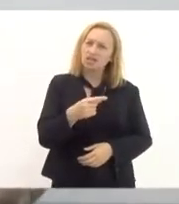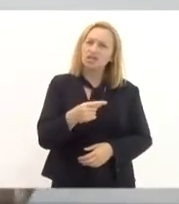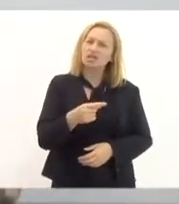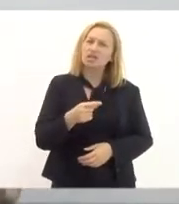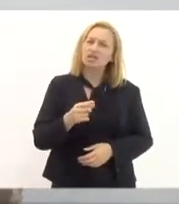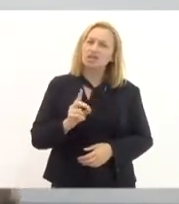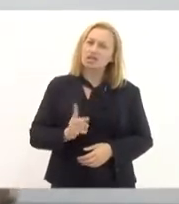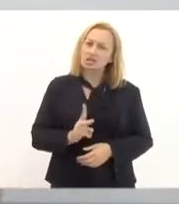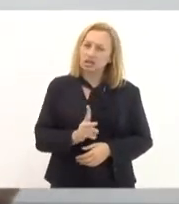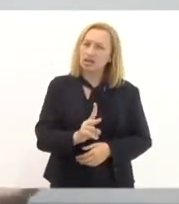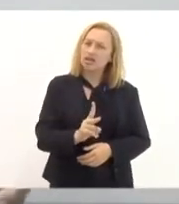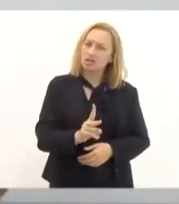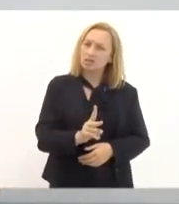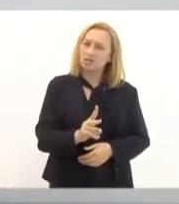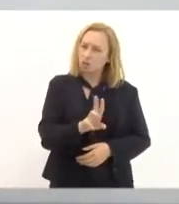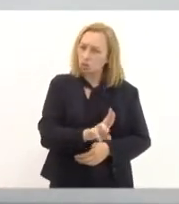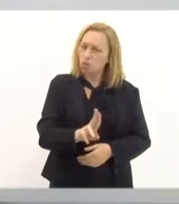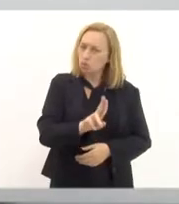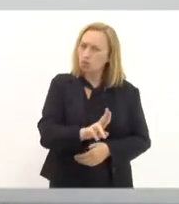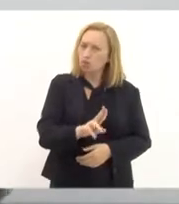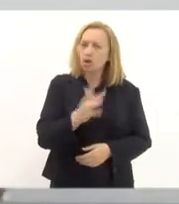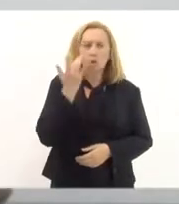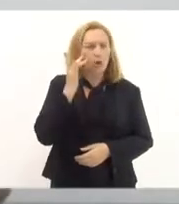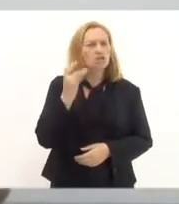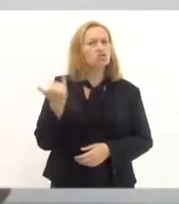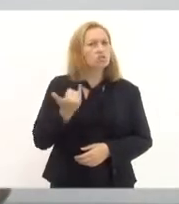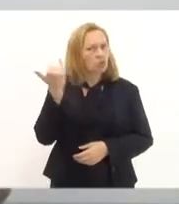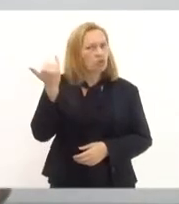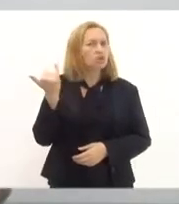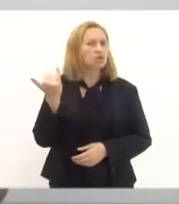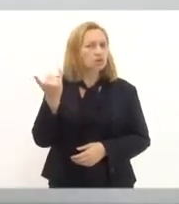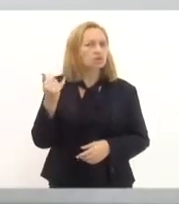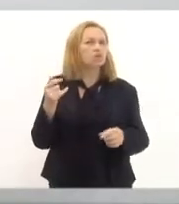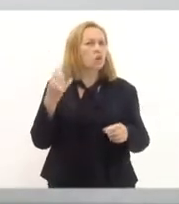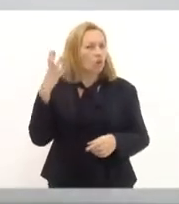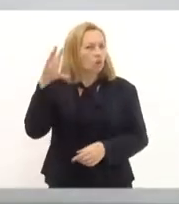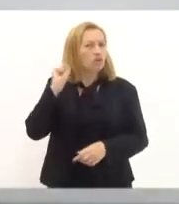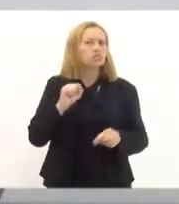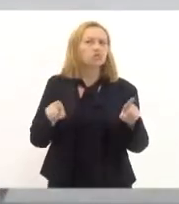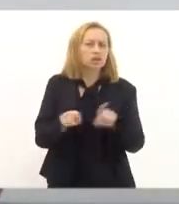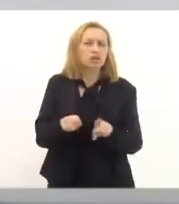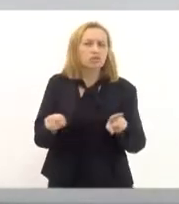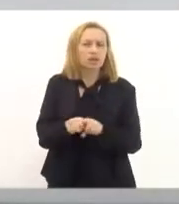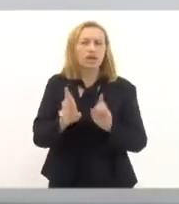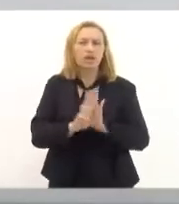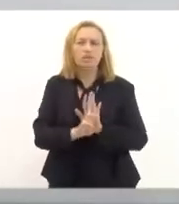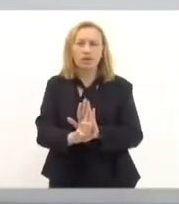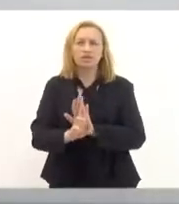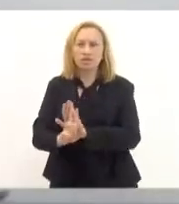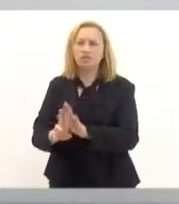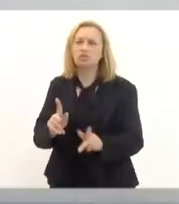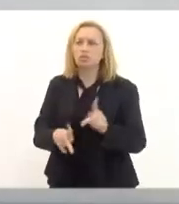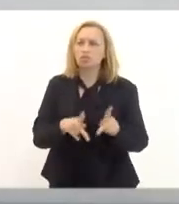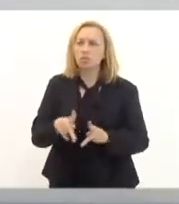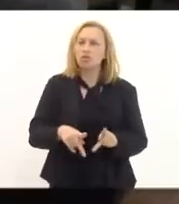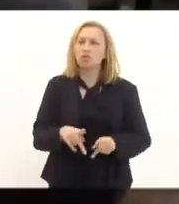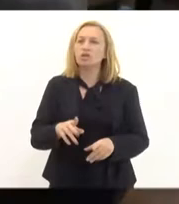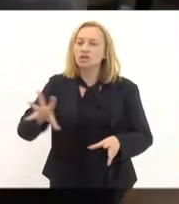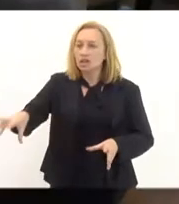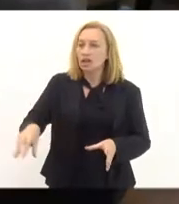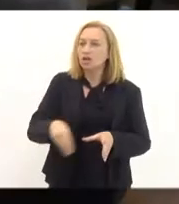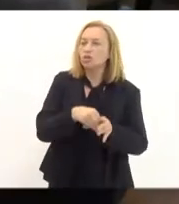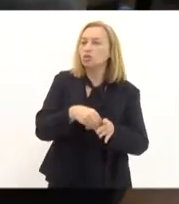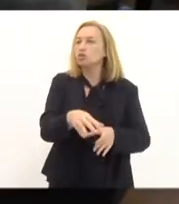sindicato entendeu então eu acho muito importante a gente ouvir também essa representação está